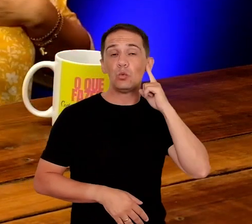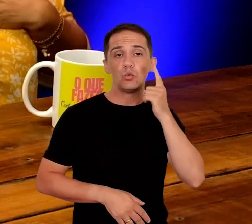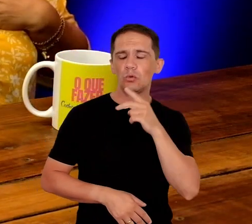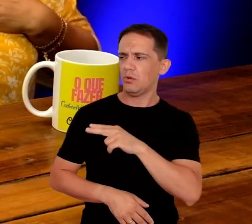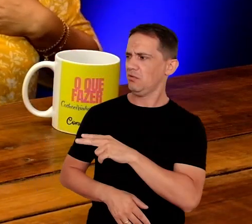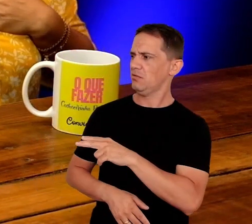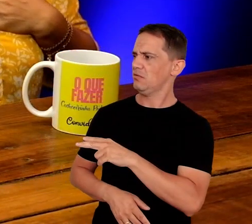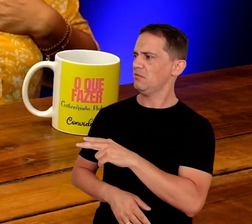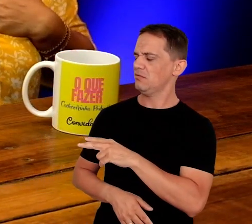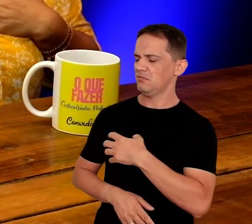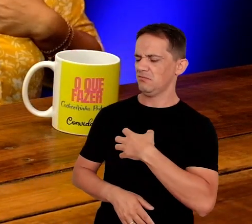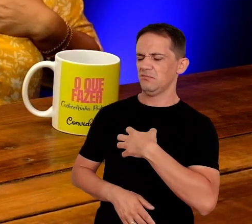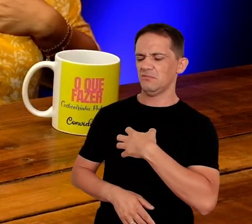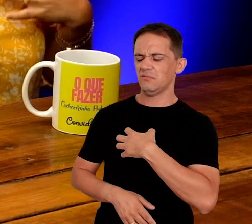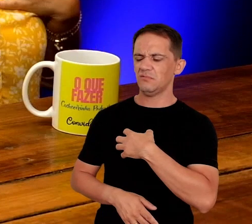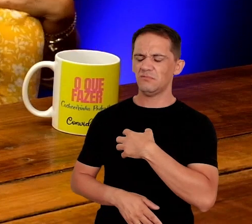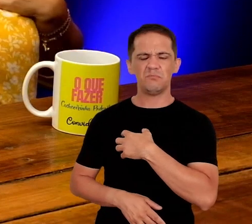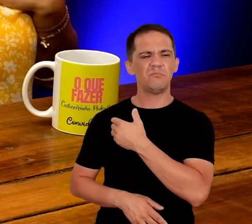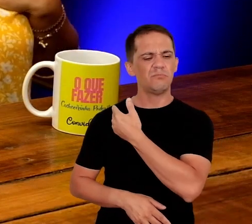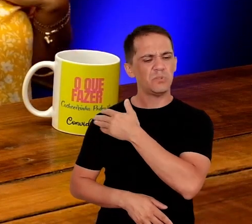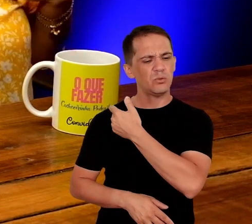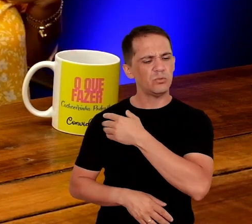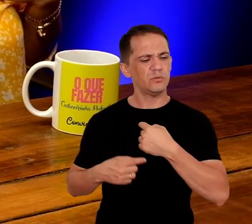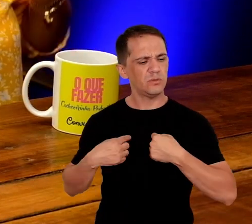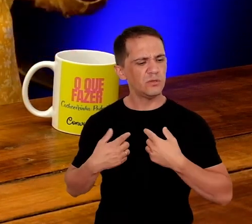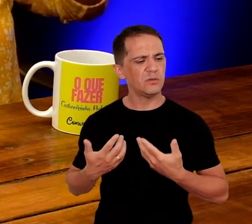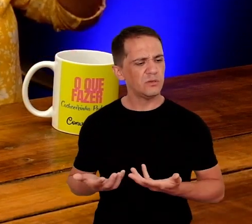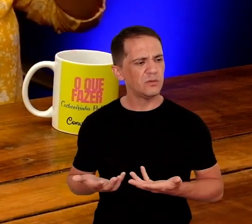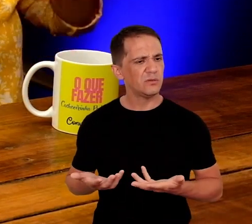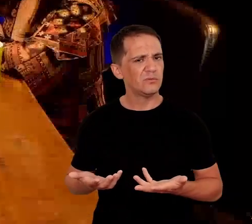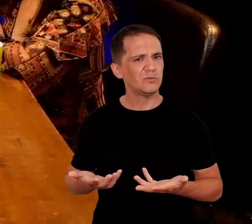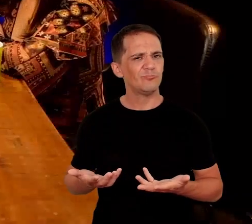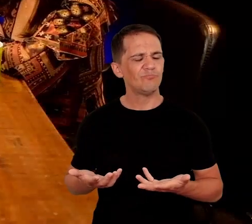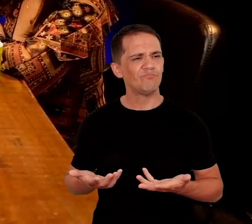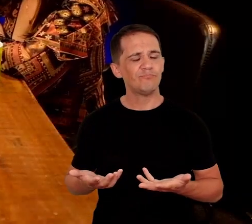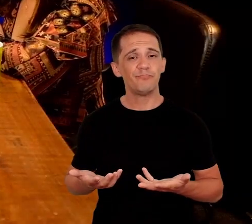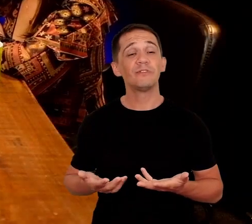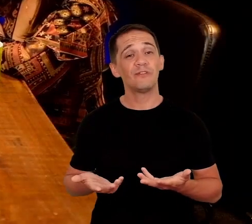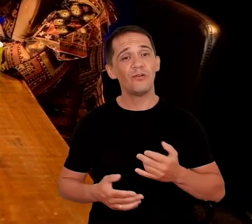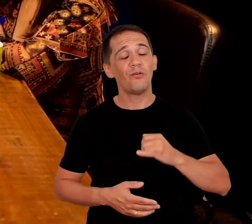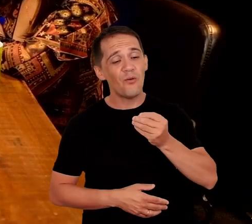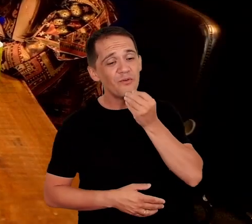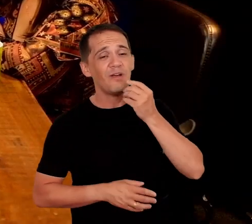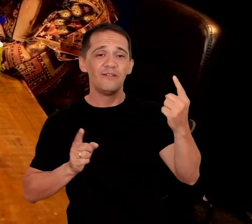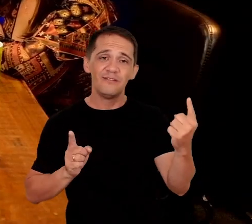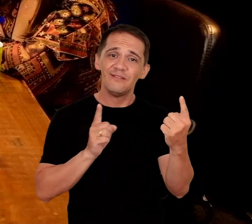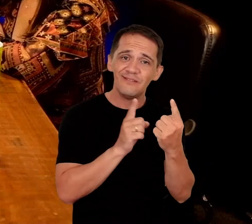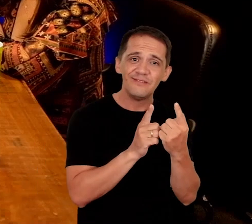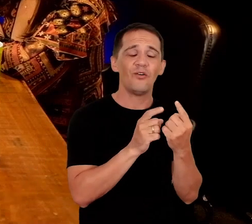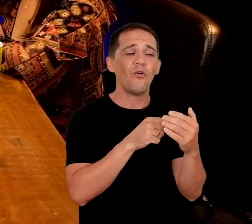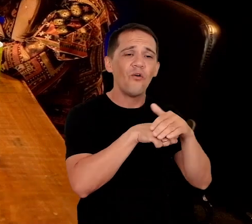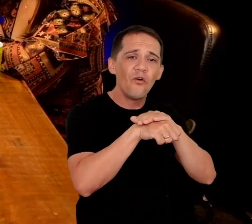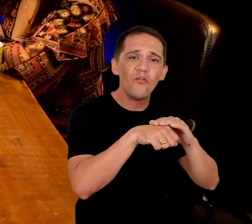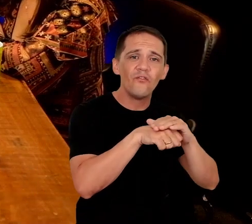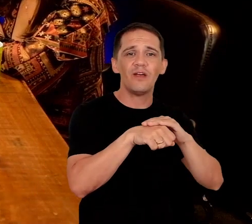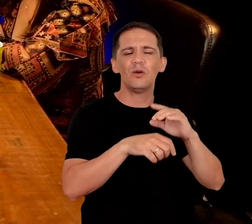pode encarar como algo de preconceito. Porque ele pensa assim, mas é só vir fazer assim pra mim, né? Aham. Aproveita a oportunidade. Porque ele